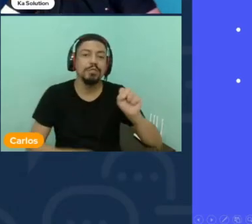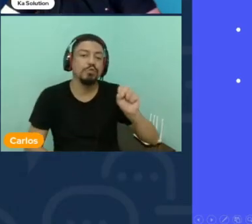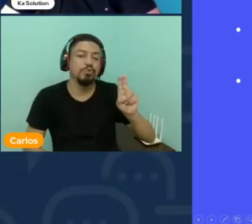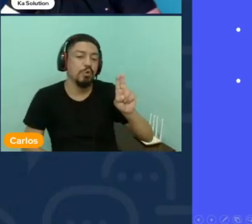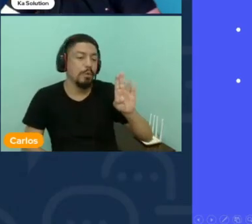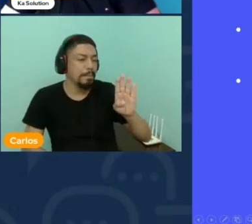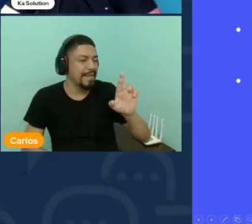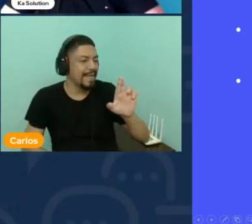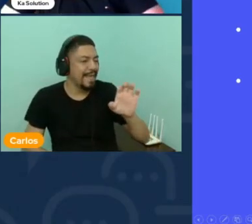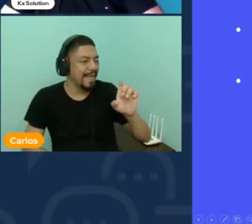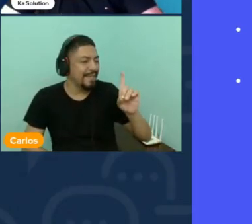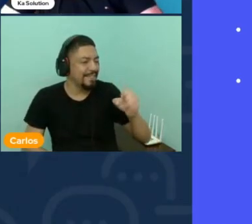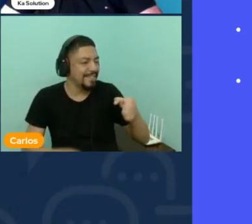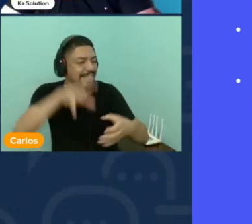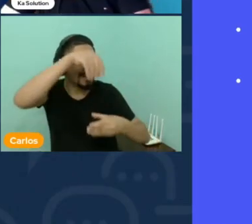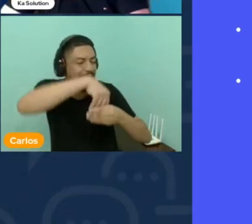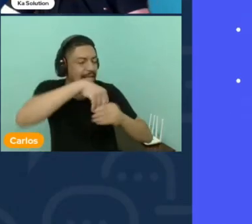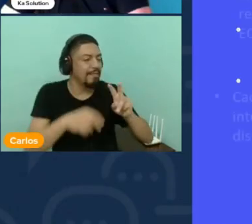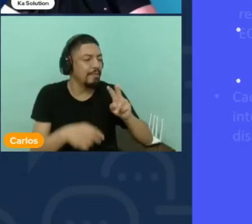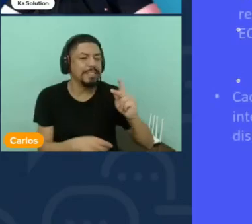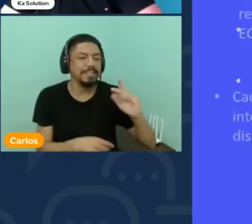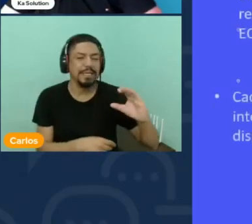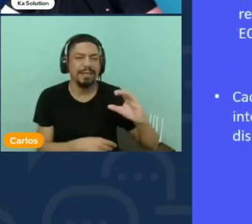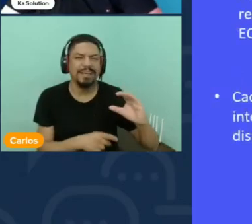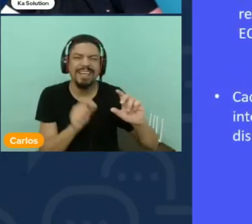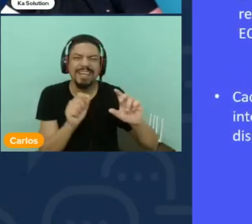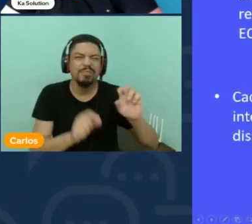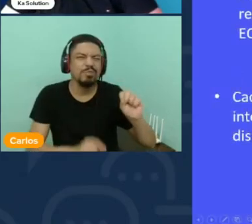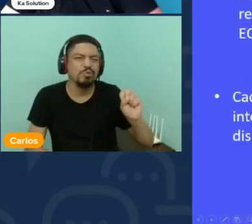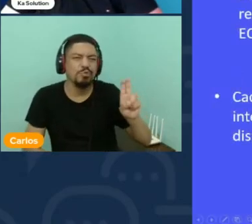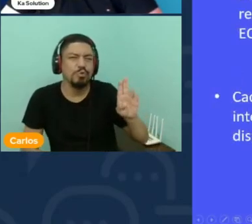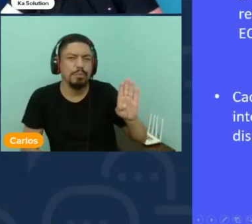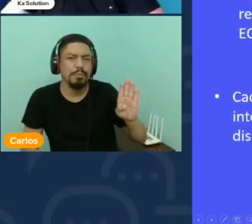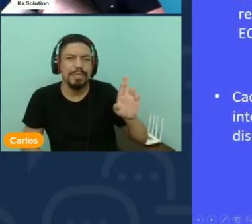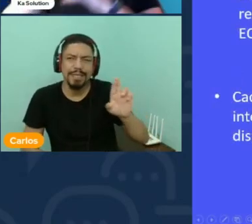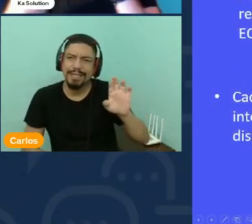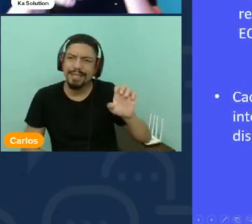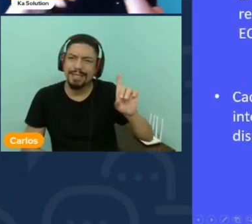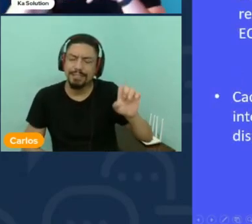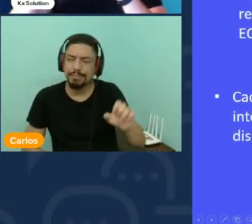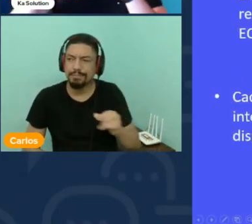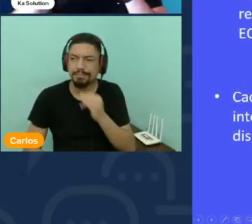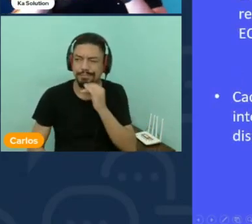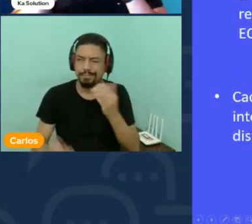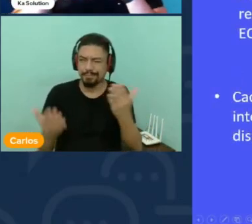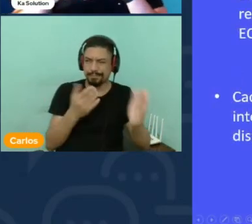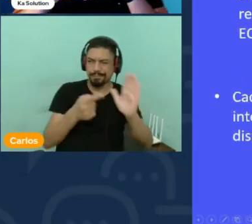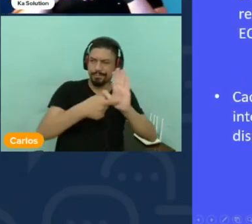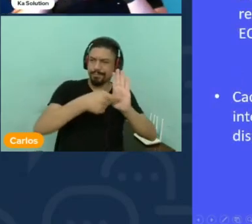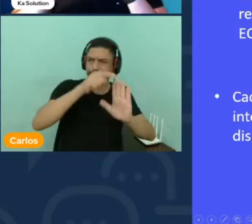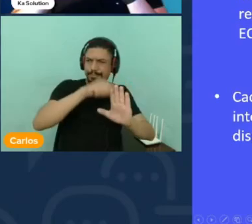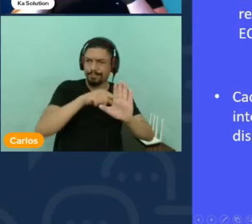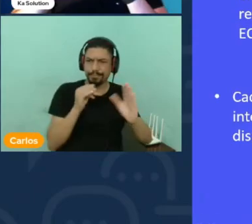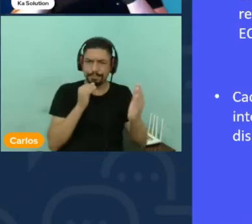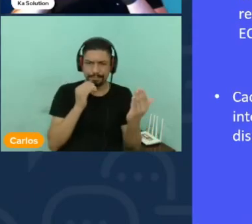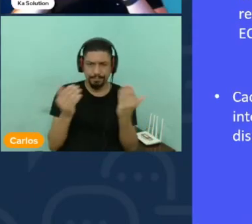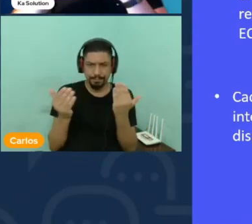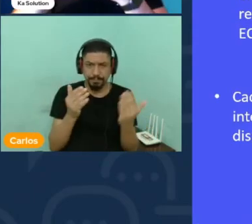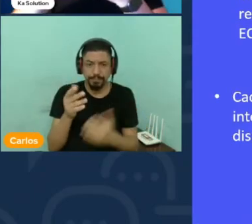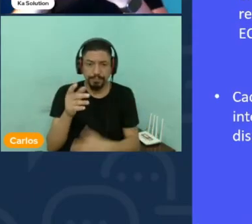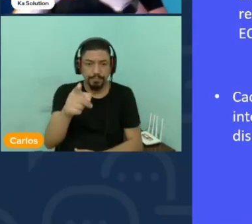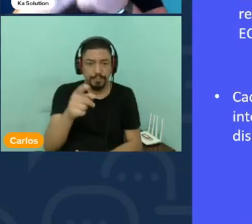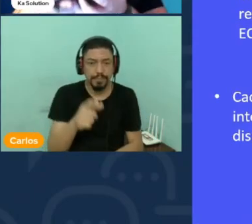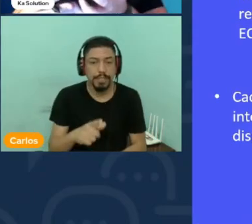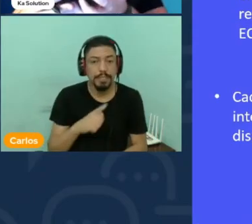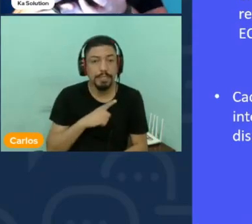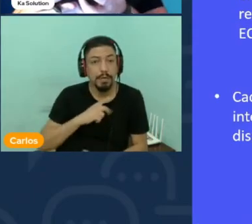VPC. Qual é essa ideia de sub-redes, pessoal? Vamos fazer uma analogia aqui. Vamos imaginar que a gente está